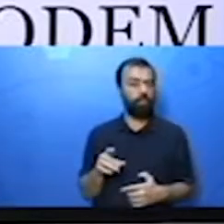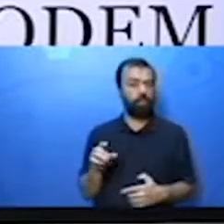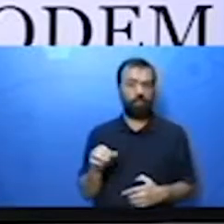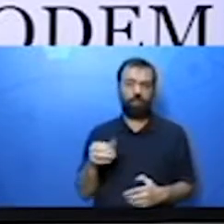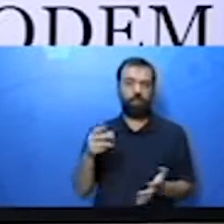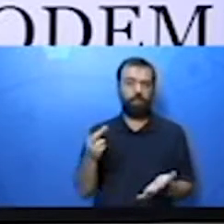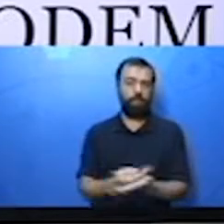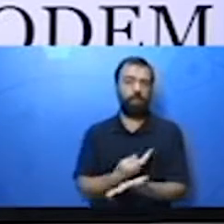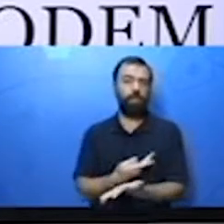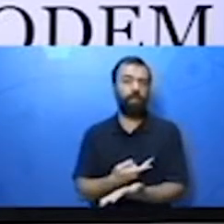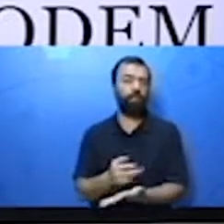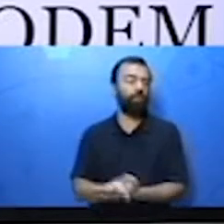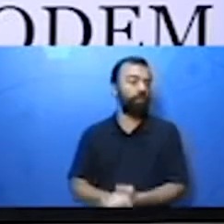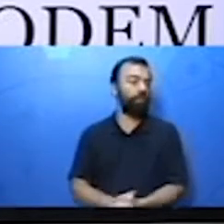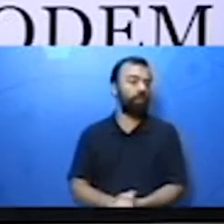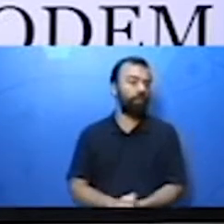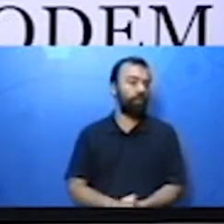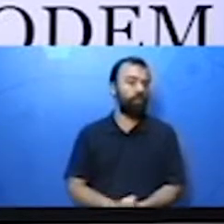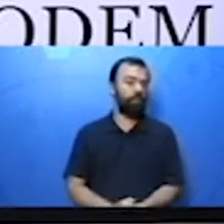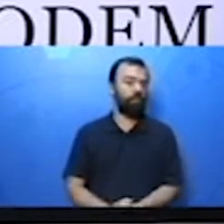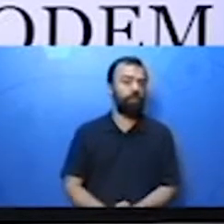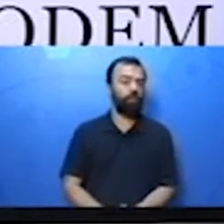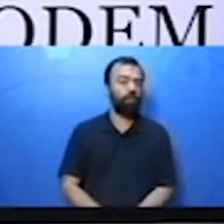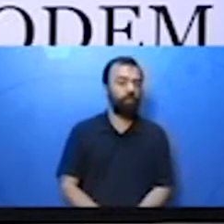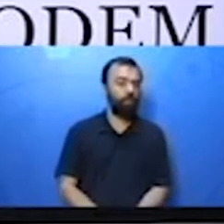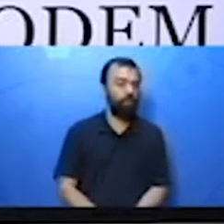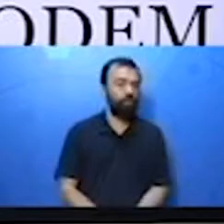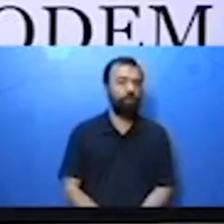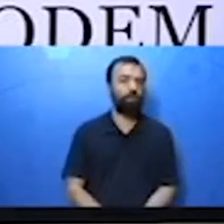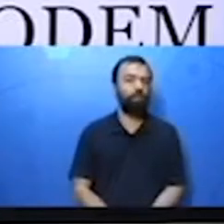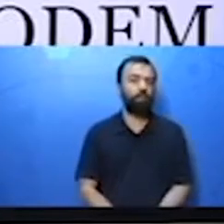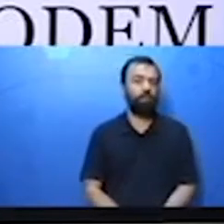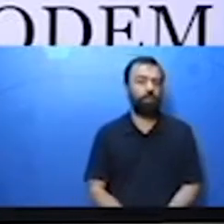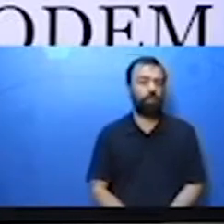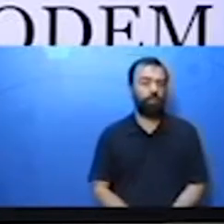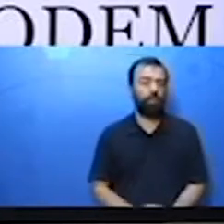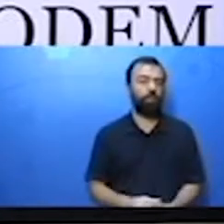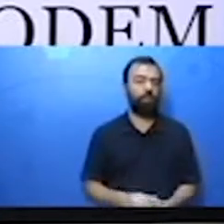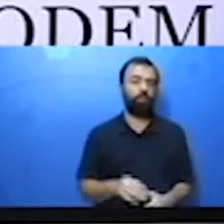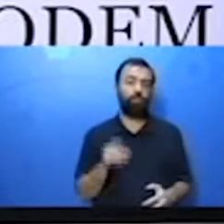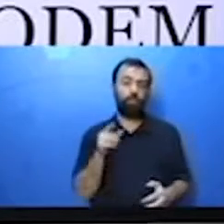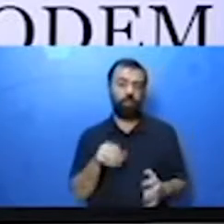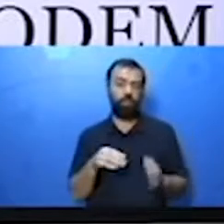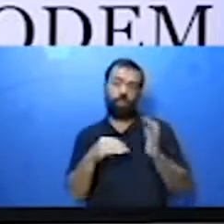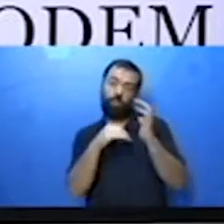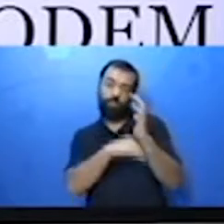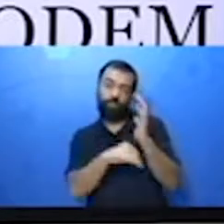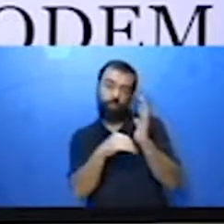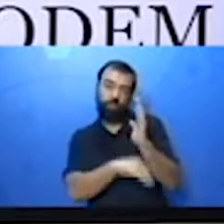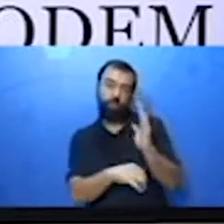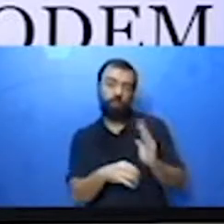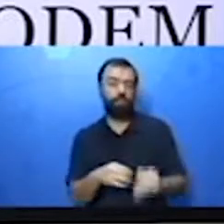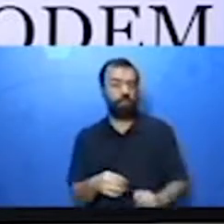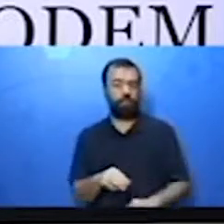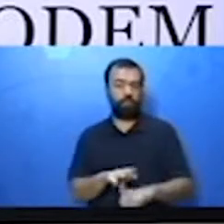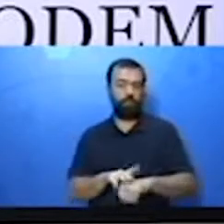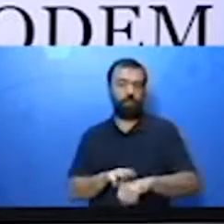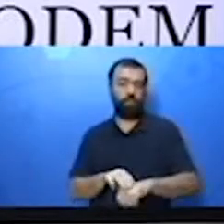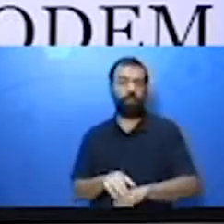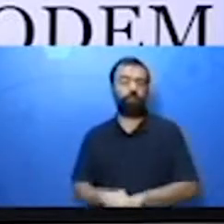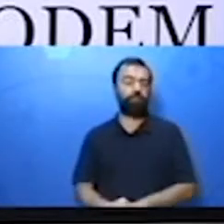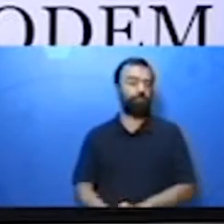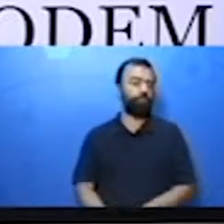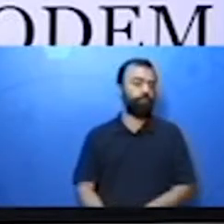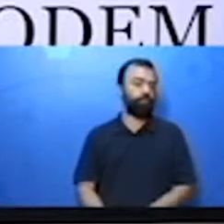não é o que realmente está acontecendo. Então você mascarou, né, a doença por